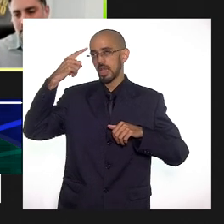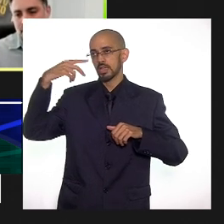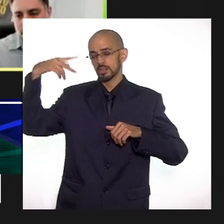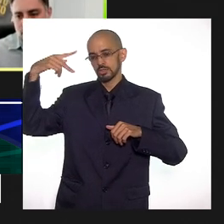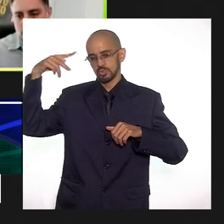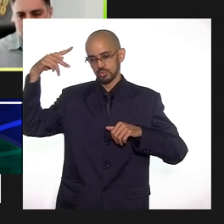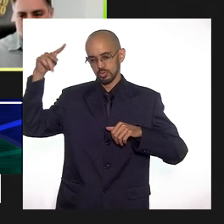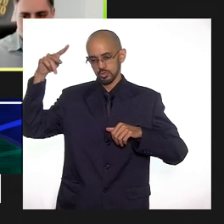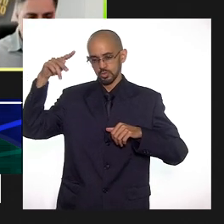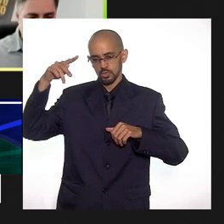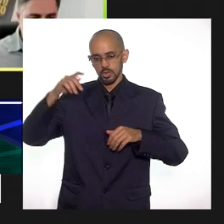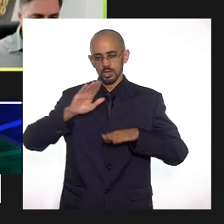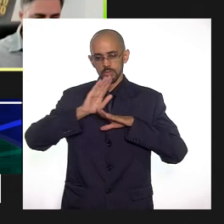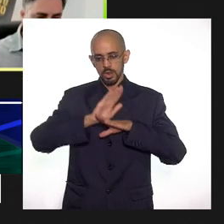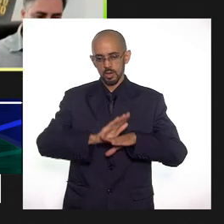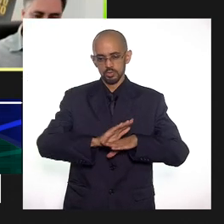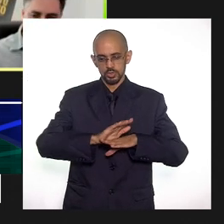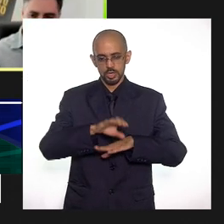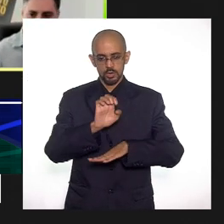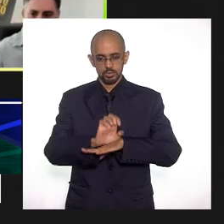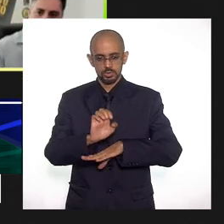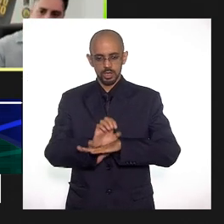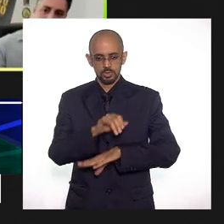em benefício do Estado do Rio de Janeiro.